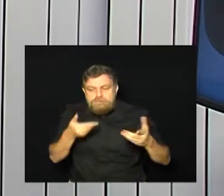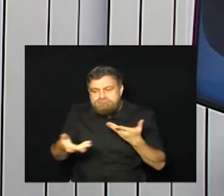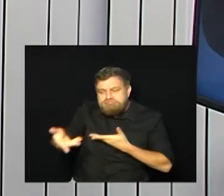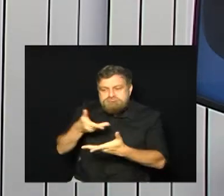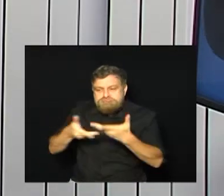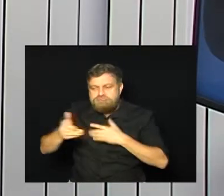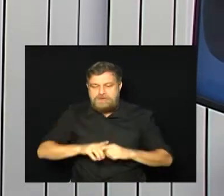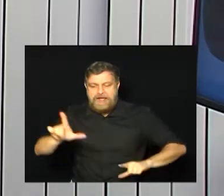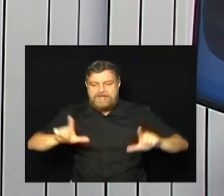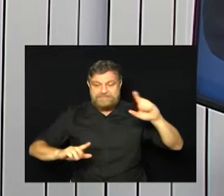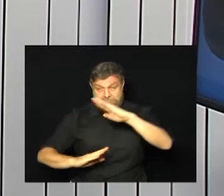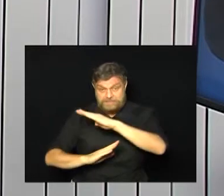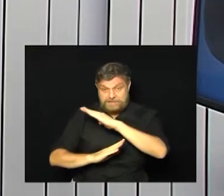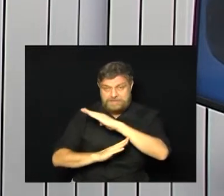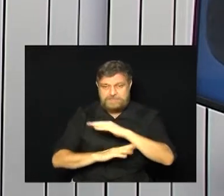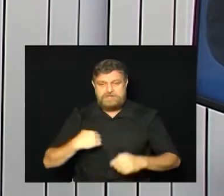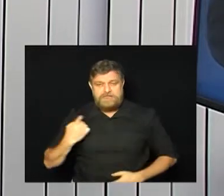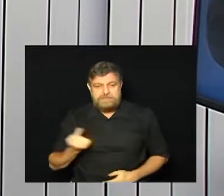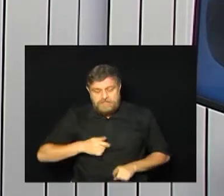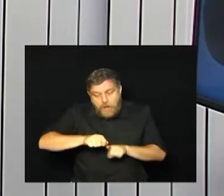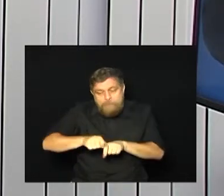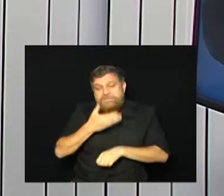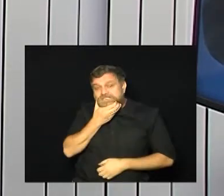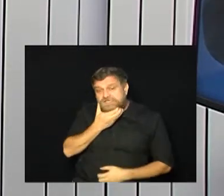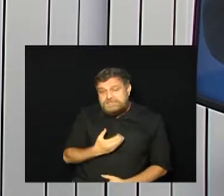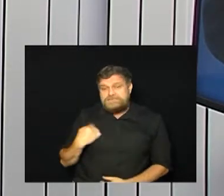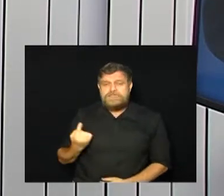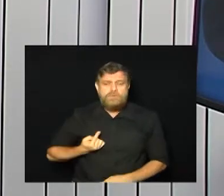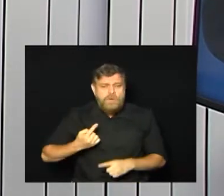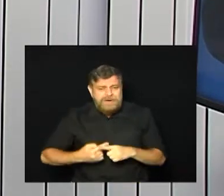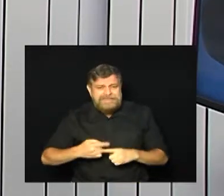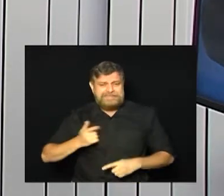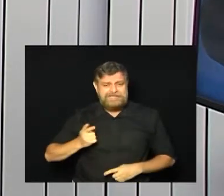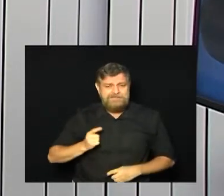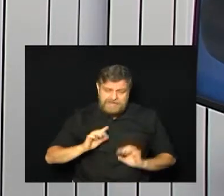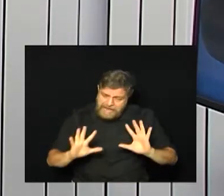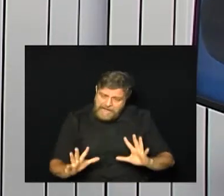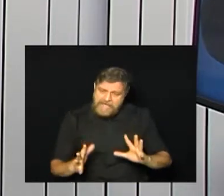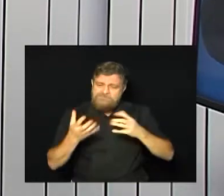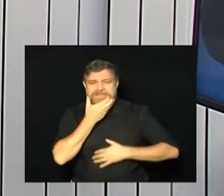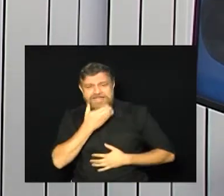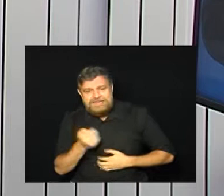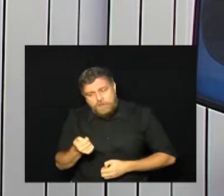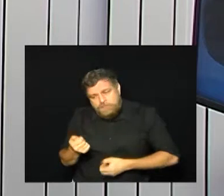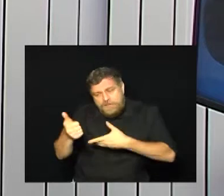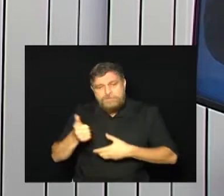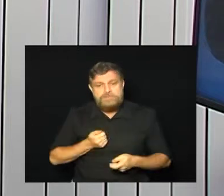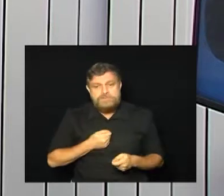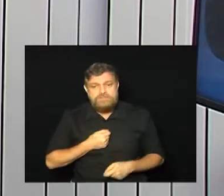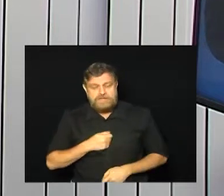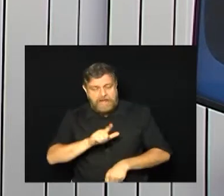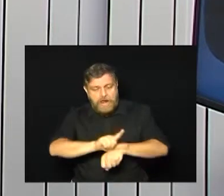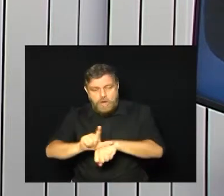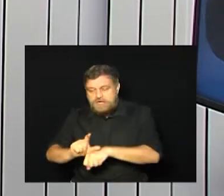TV Câmara Campinas. E no mês de dezembro, por conta das datas comemorativas, o comércio ele